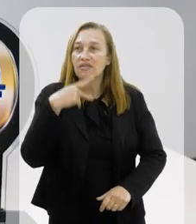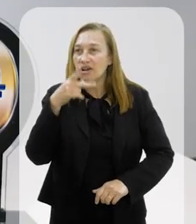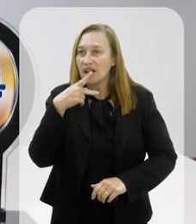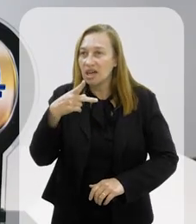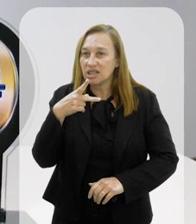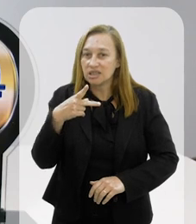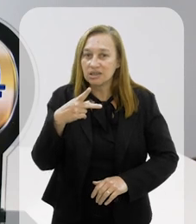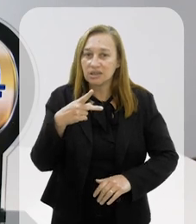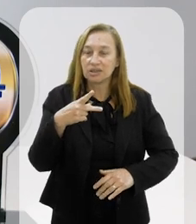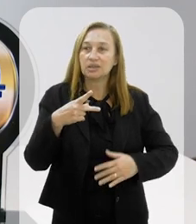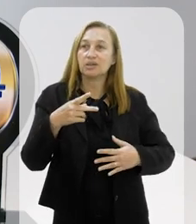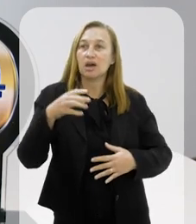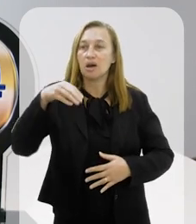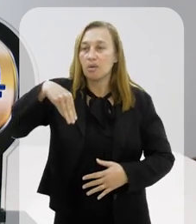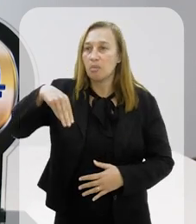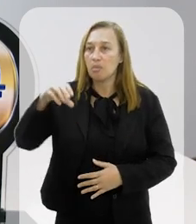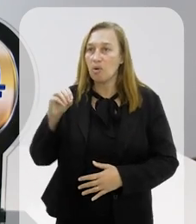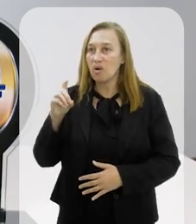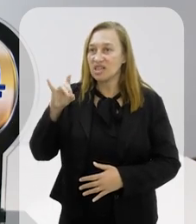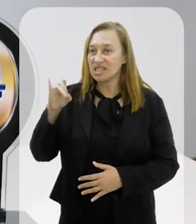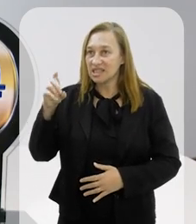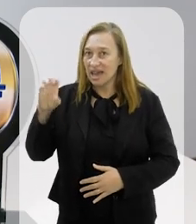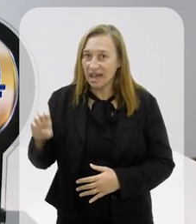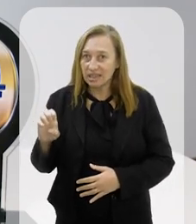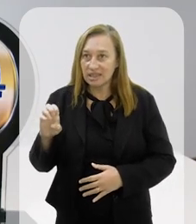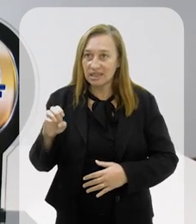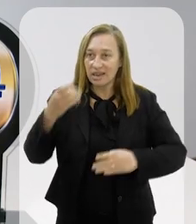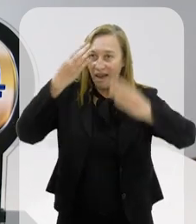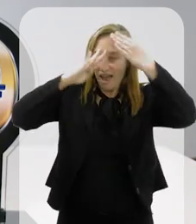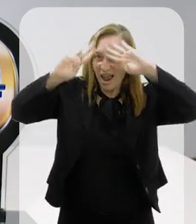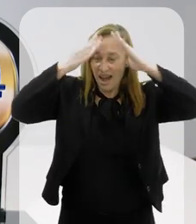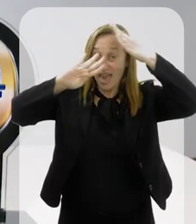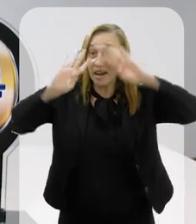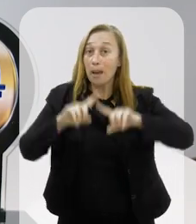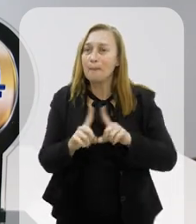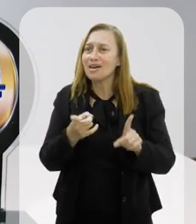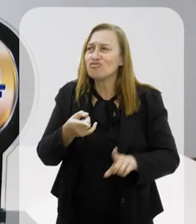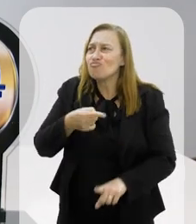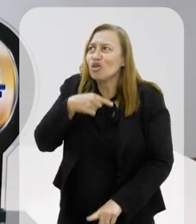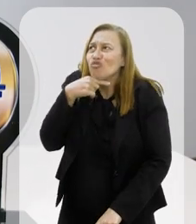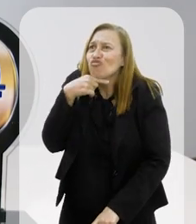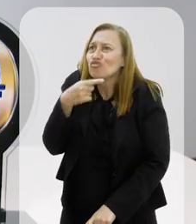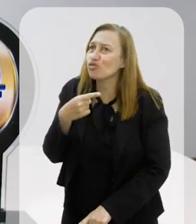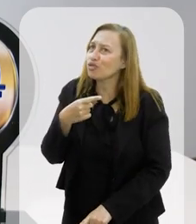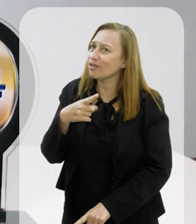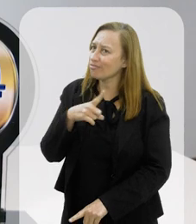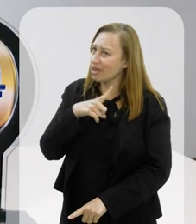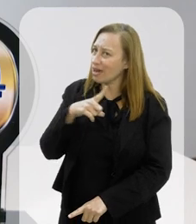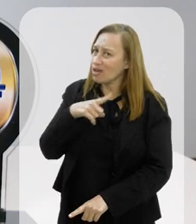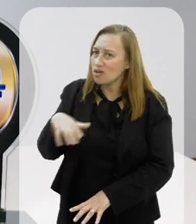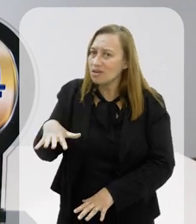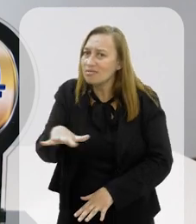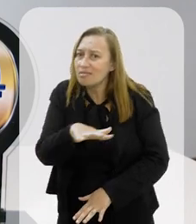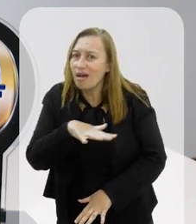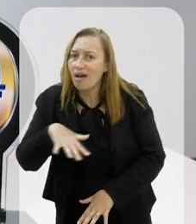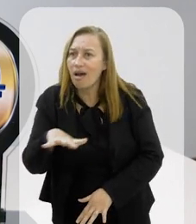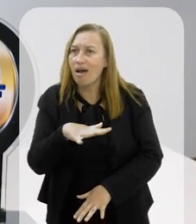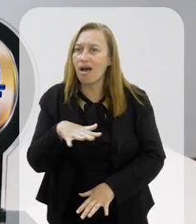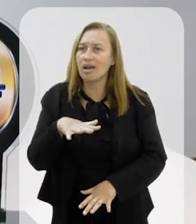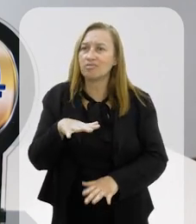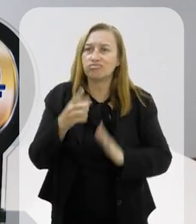Mocidade Alegre desse processo todo do seu bicampeonato mas existe aí uma dúvida que paira no na no mundo